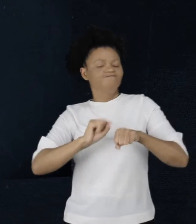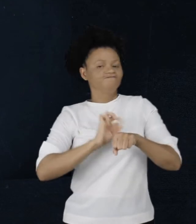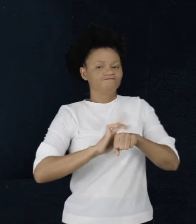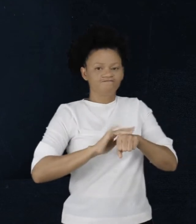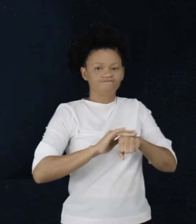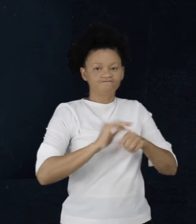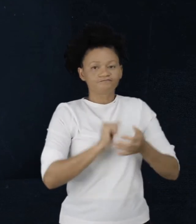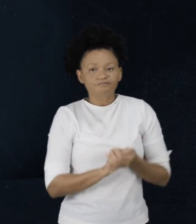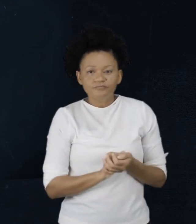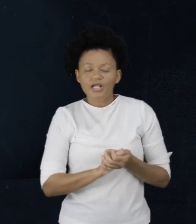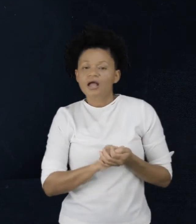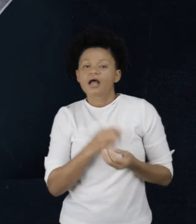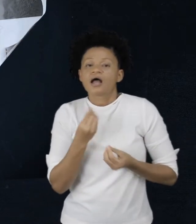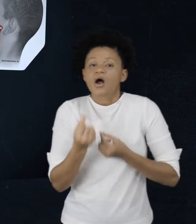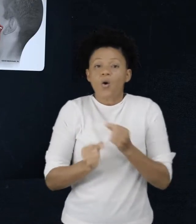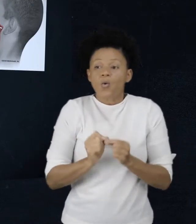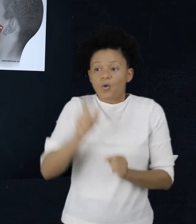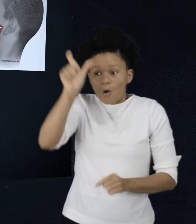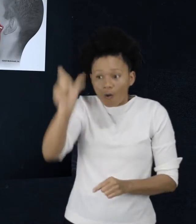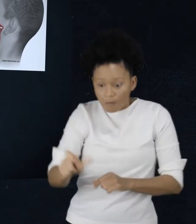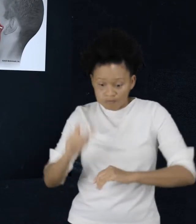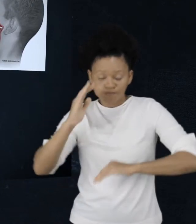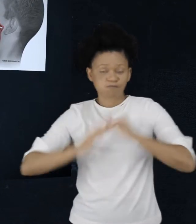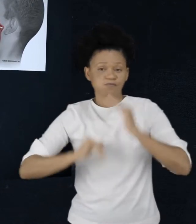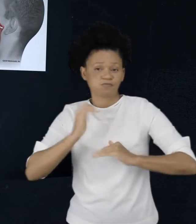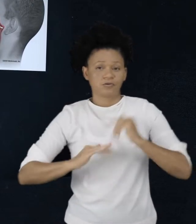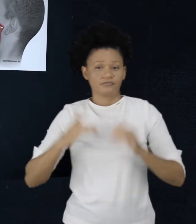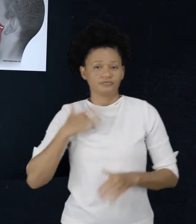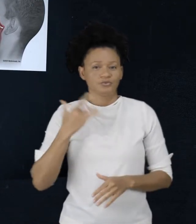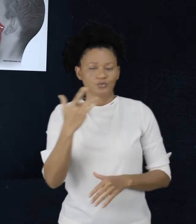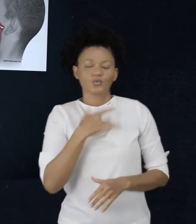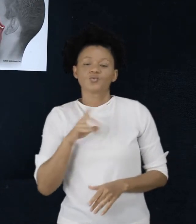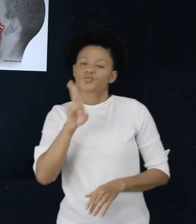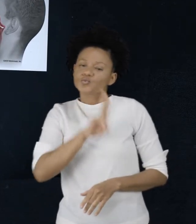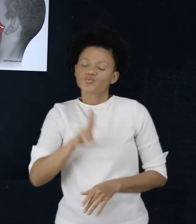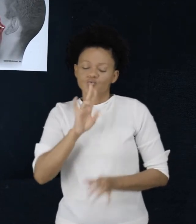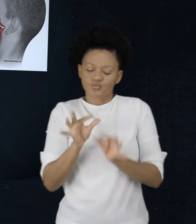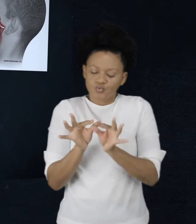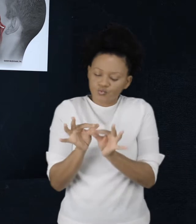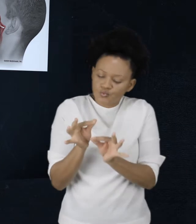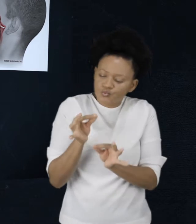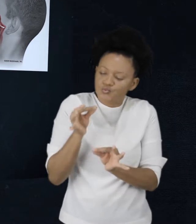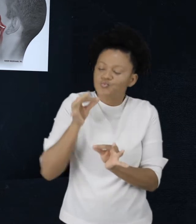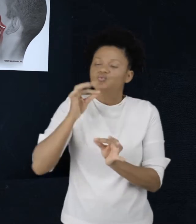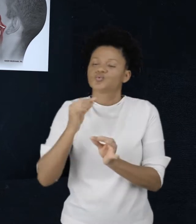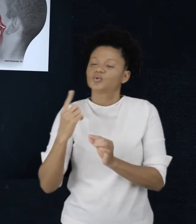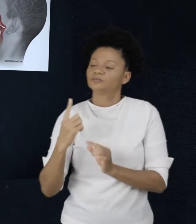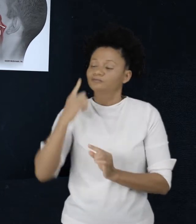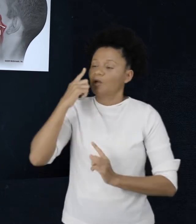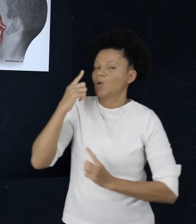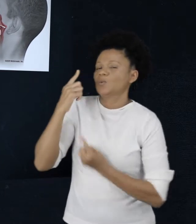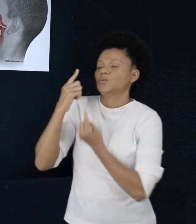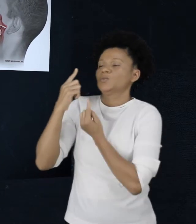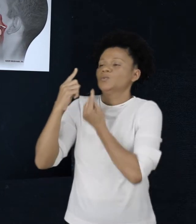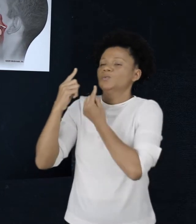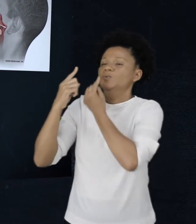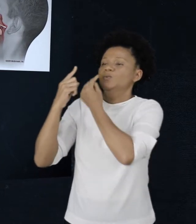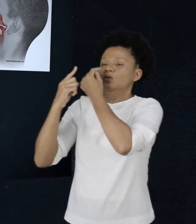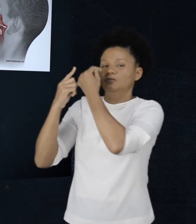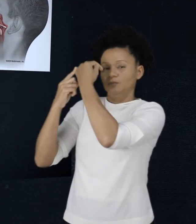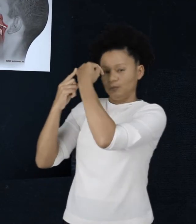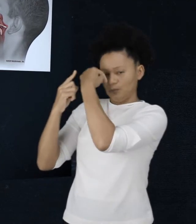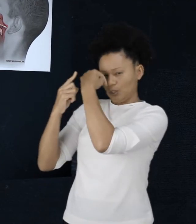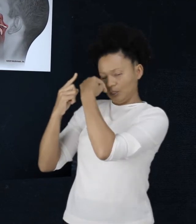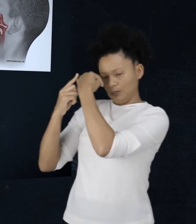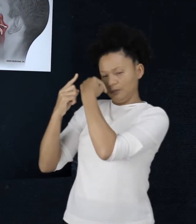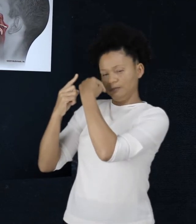teste, o profissional de saúde utiliza um suave para a coleta de amostras da região nasofaríngea e da garganta do paciente.